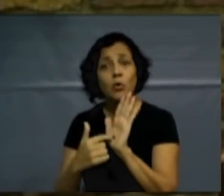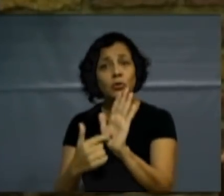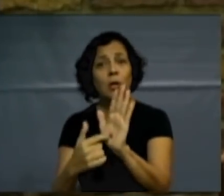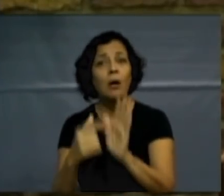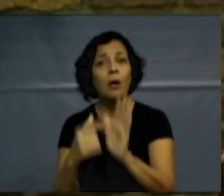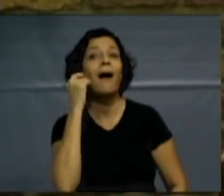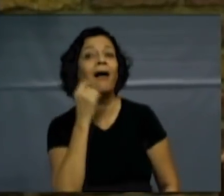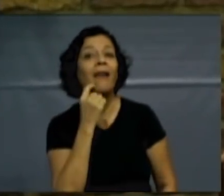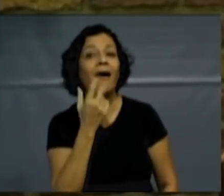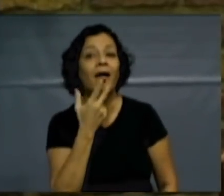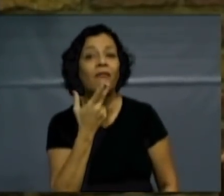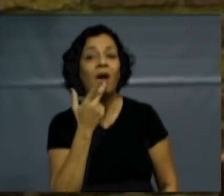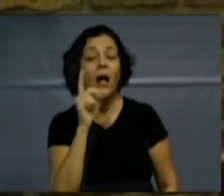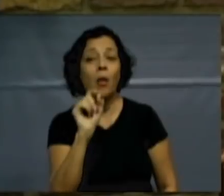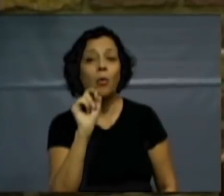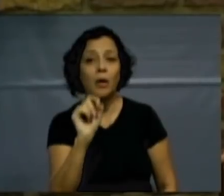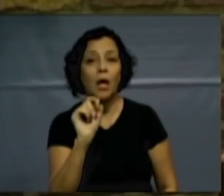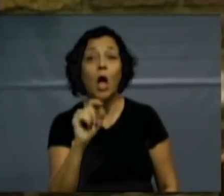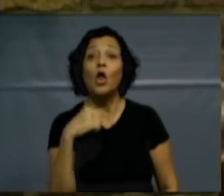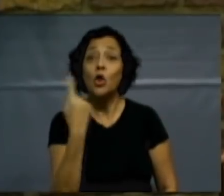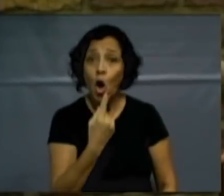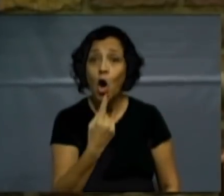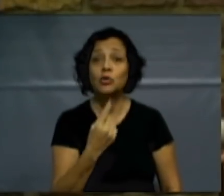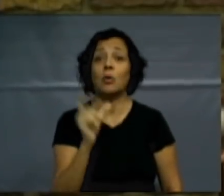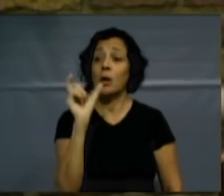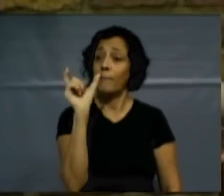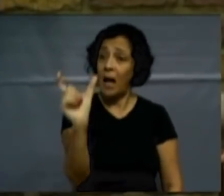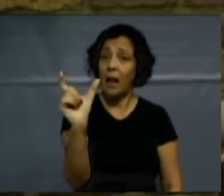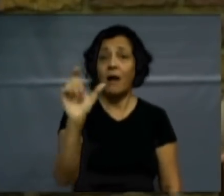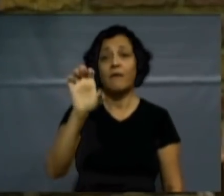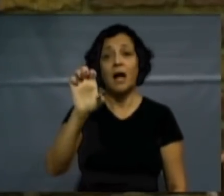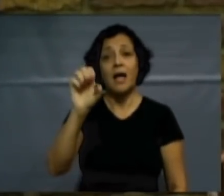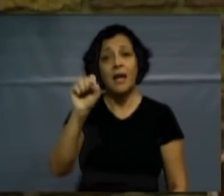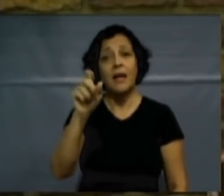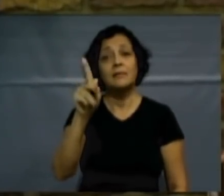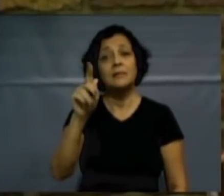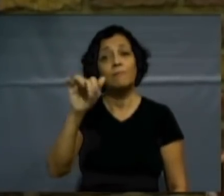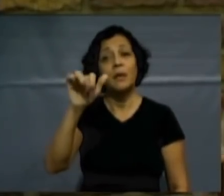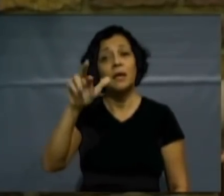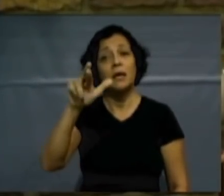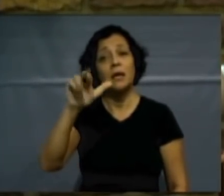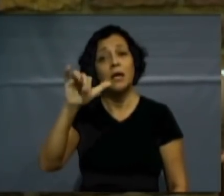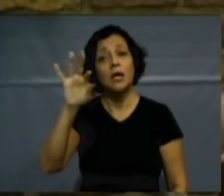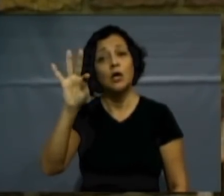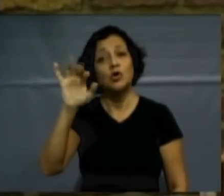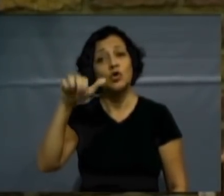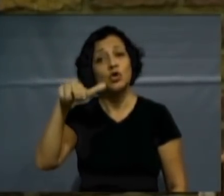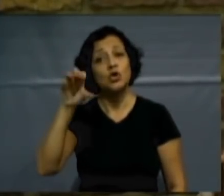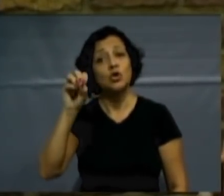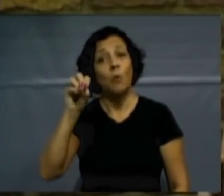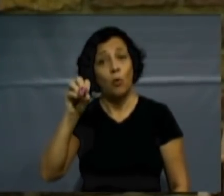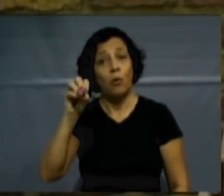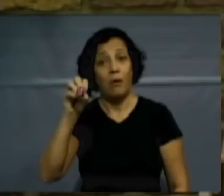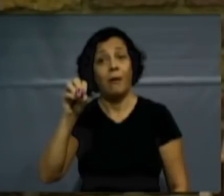dizer que por convenção chamaremos de espiritismo a doutrina enviada pelos espíritos. Quem criou o termo?